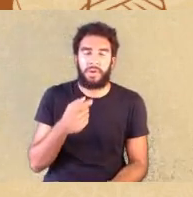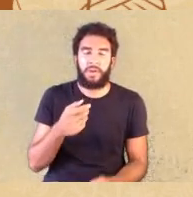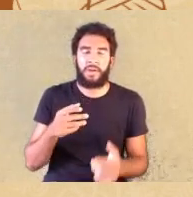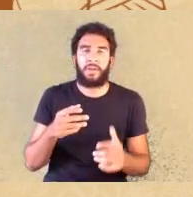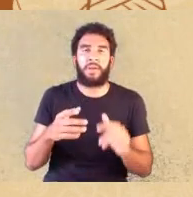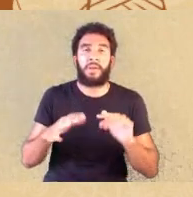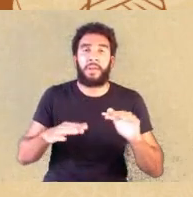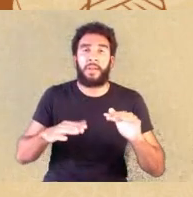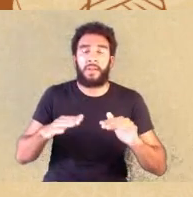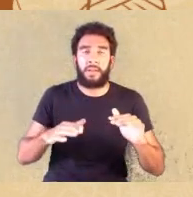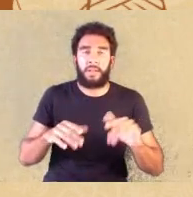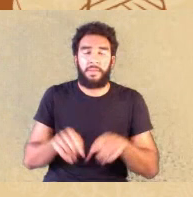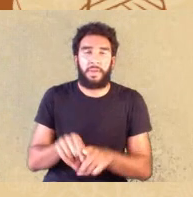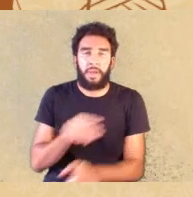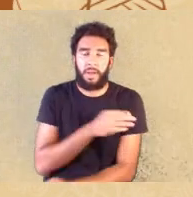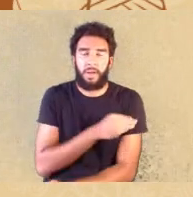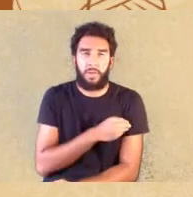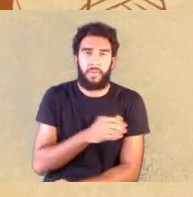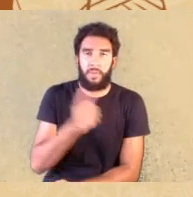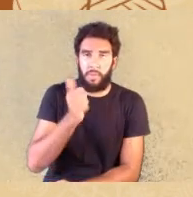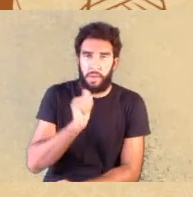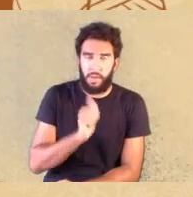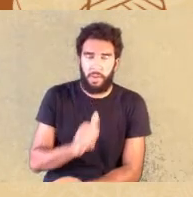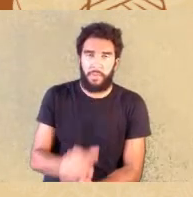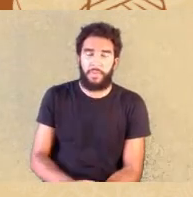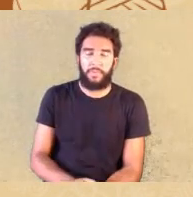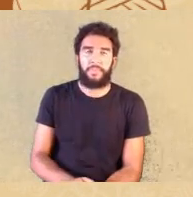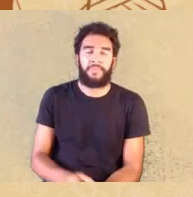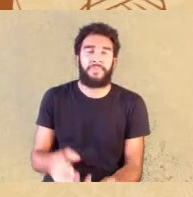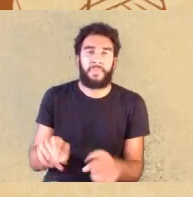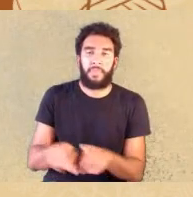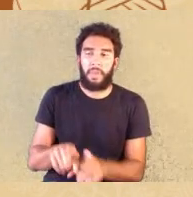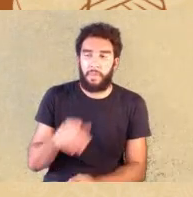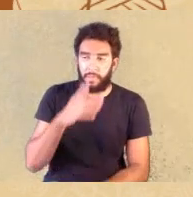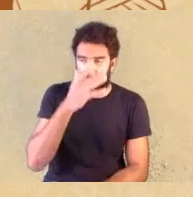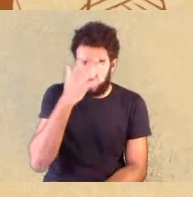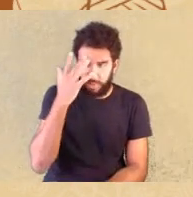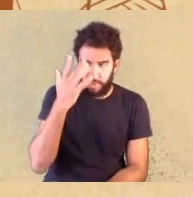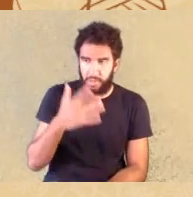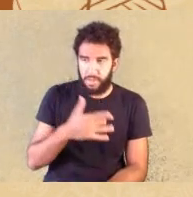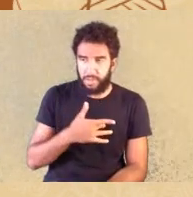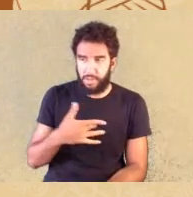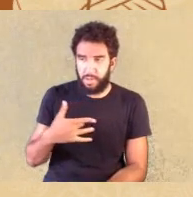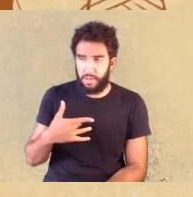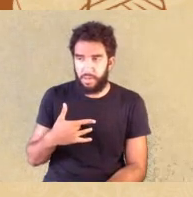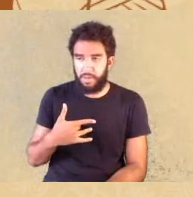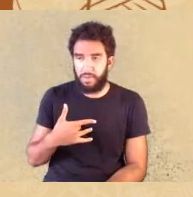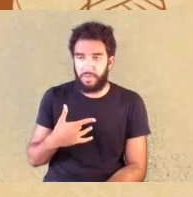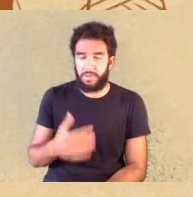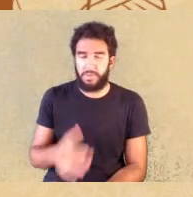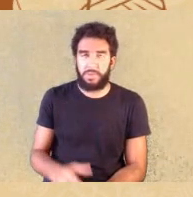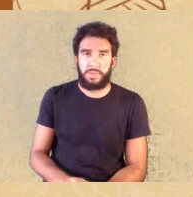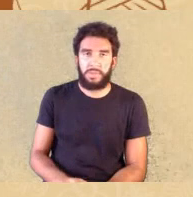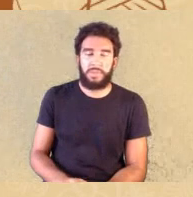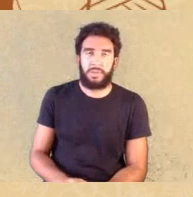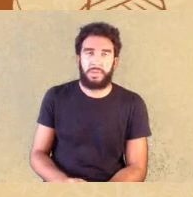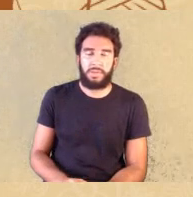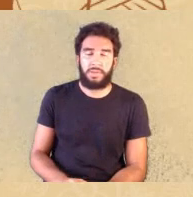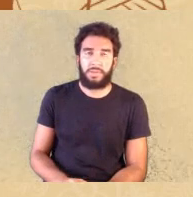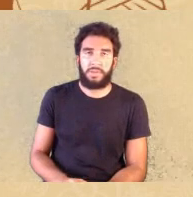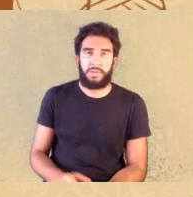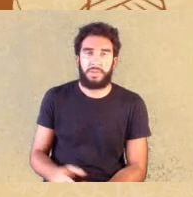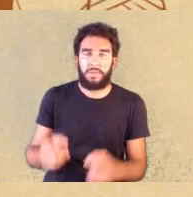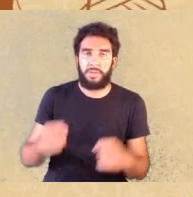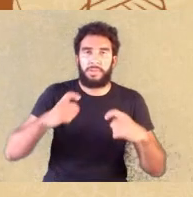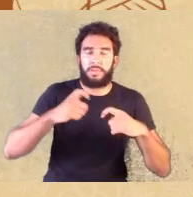tá? Parceiros sexuais, desafios nesse sentido. Indivíduos biatraídos relataram discriminação familiar,